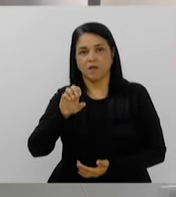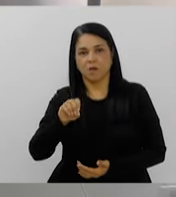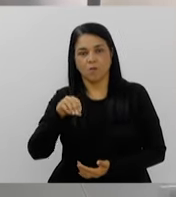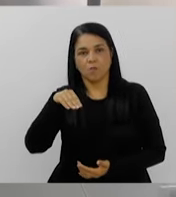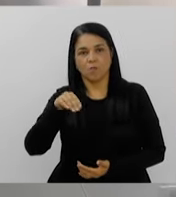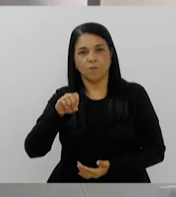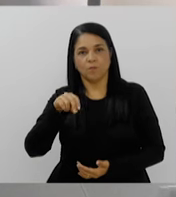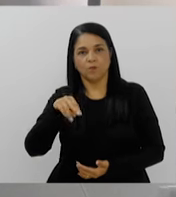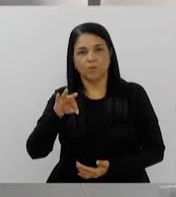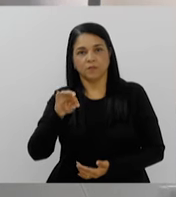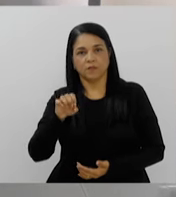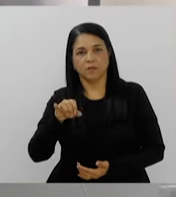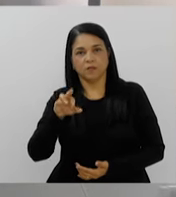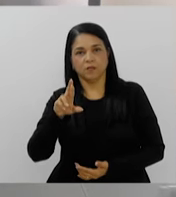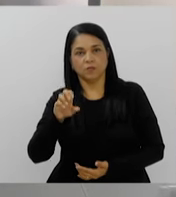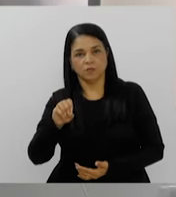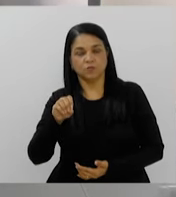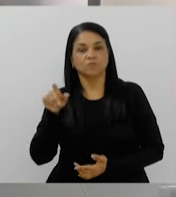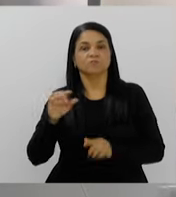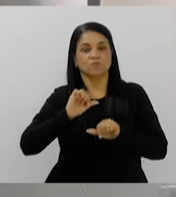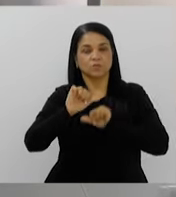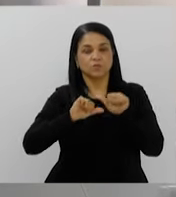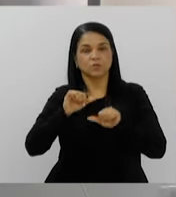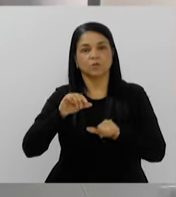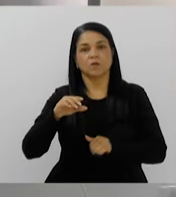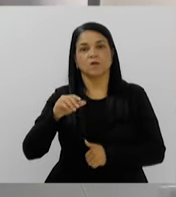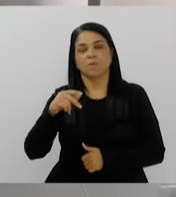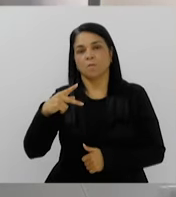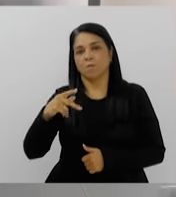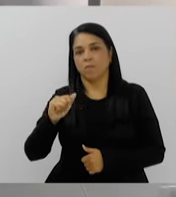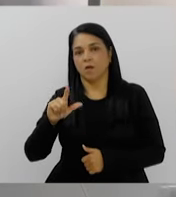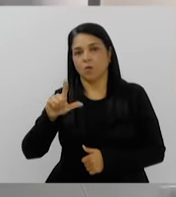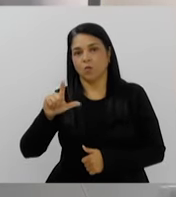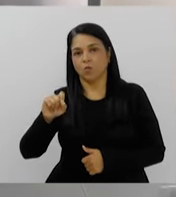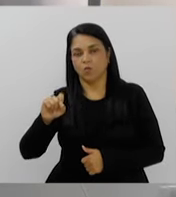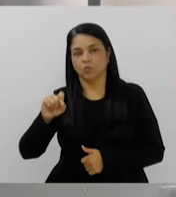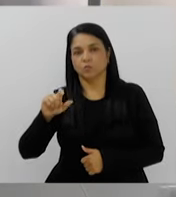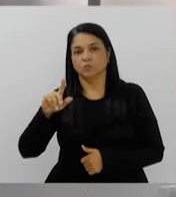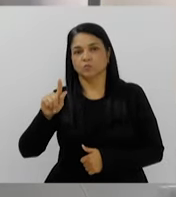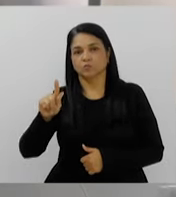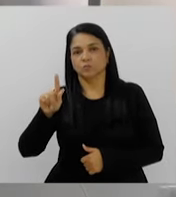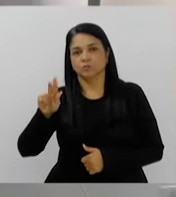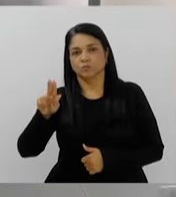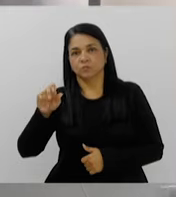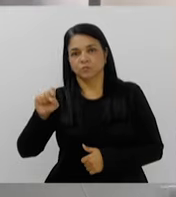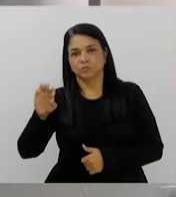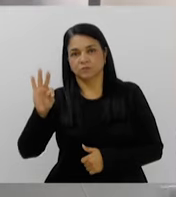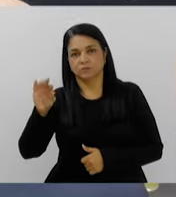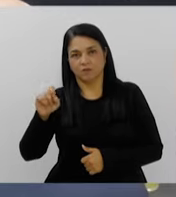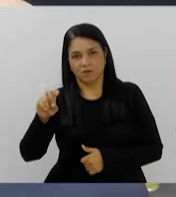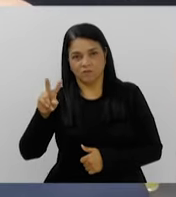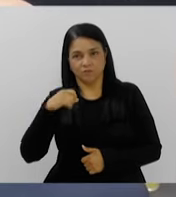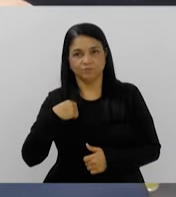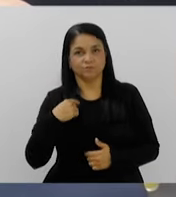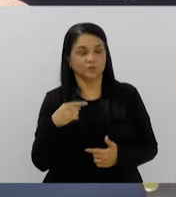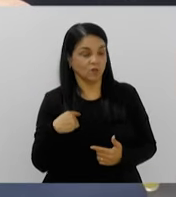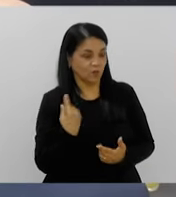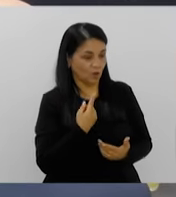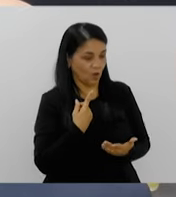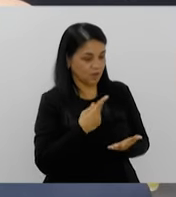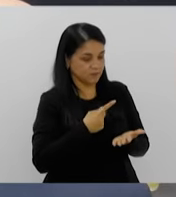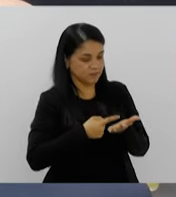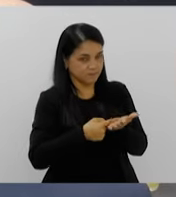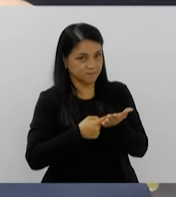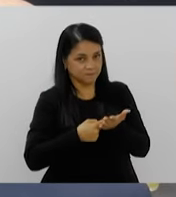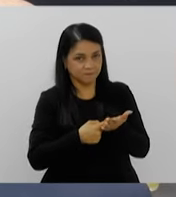estação ator Paulo Gustavo. Para aparecer, deputado Luiz Paulo. Nós temos um acordo aqui